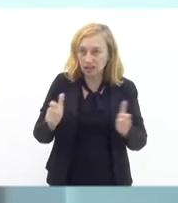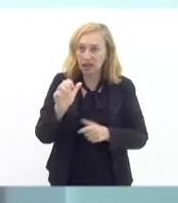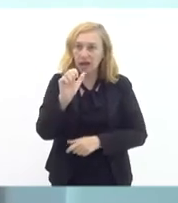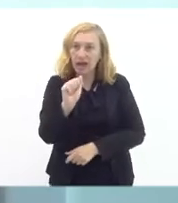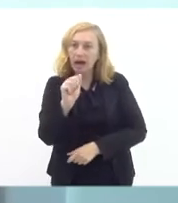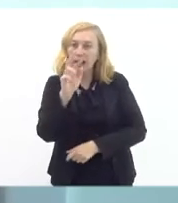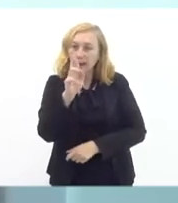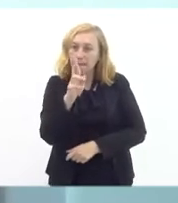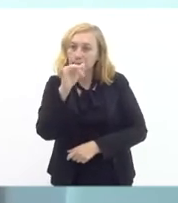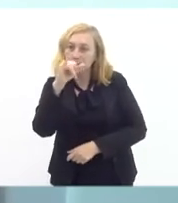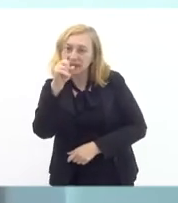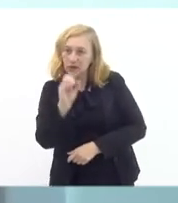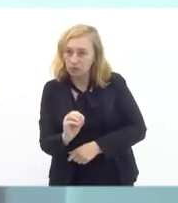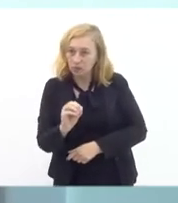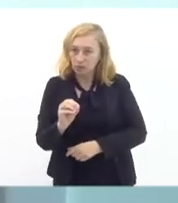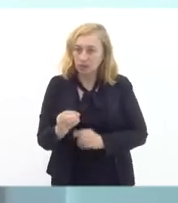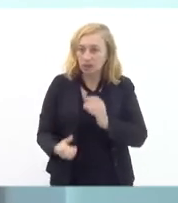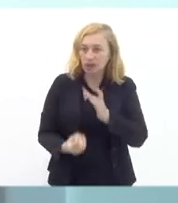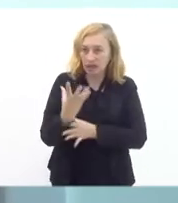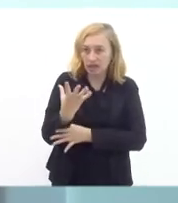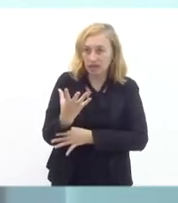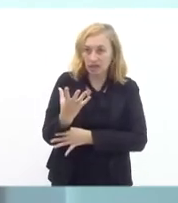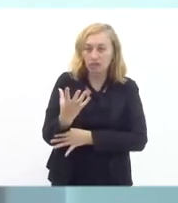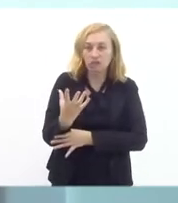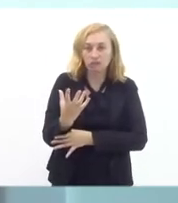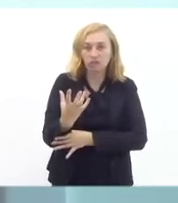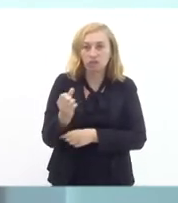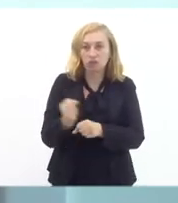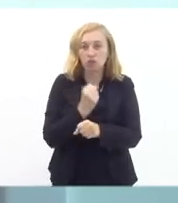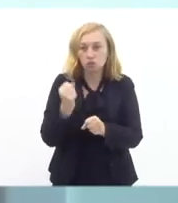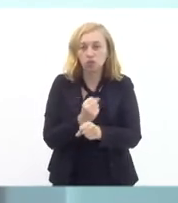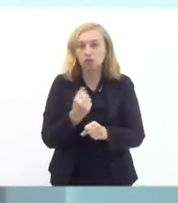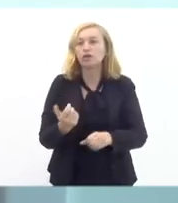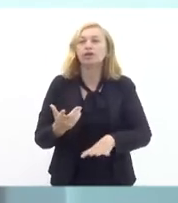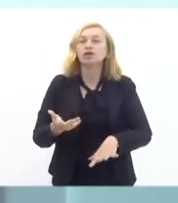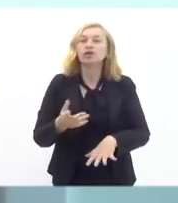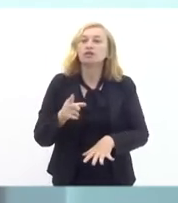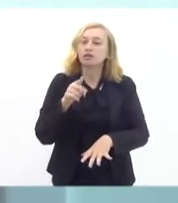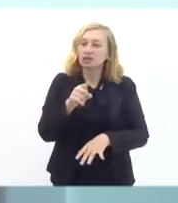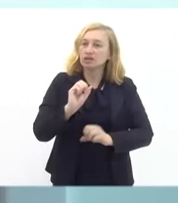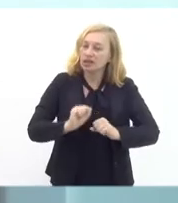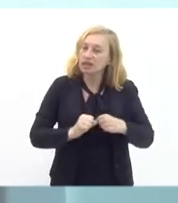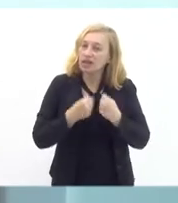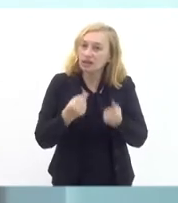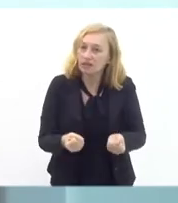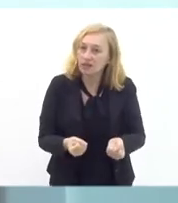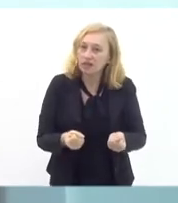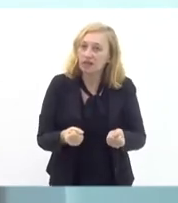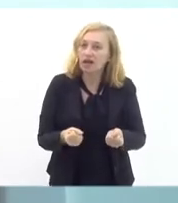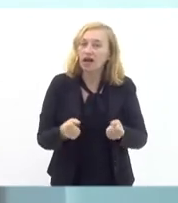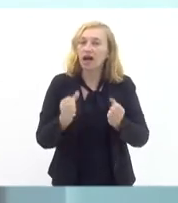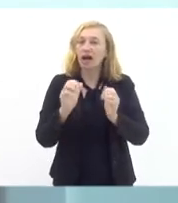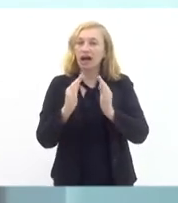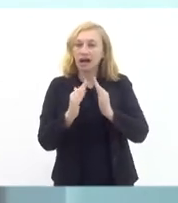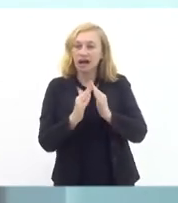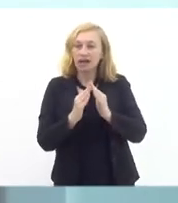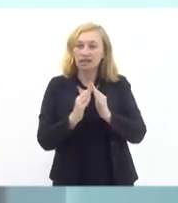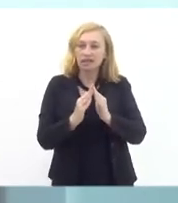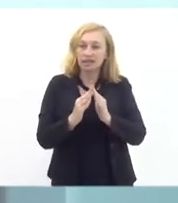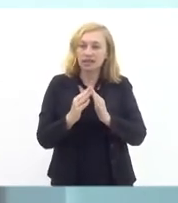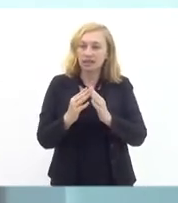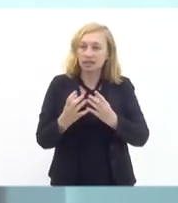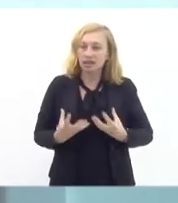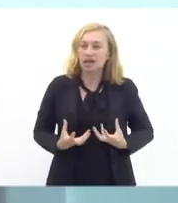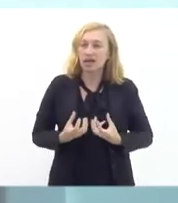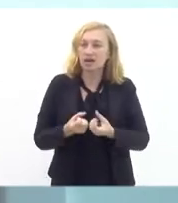saída a construção de abrigo público. Eu penso dessa forma. A partir do momento que você defende a construção de abrigo público, você pode estar